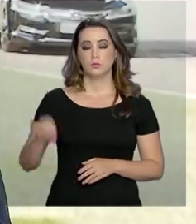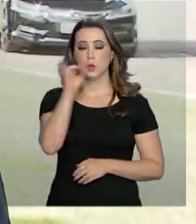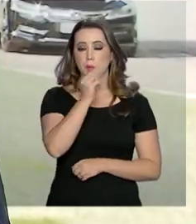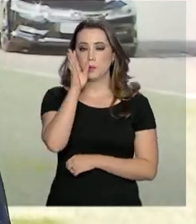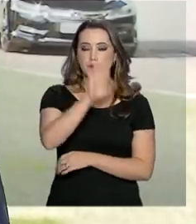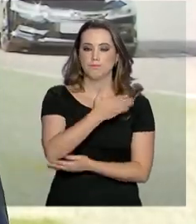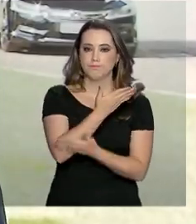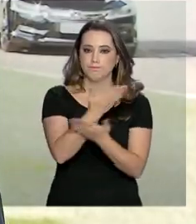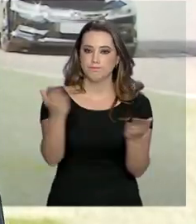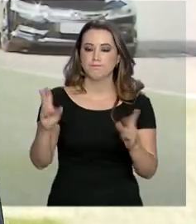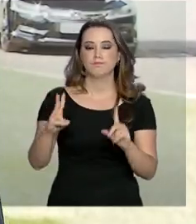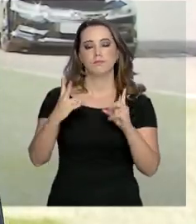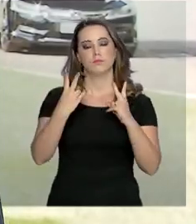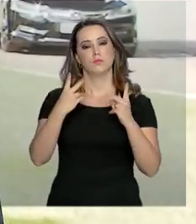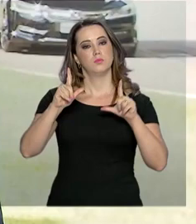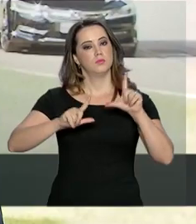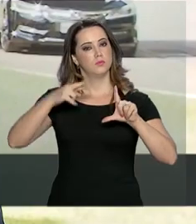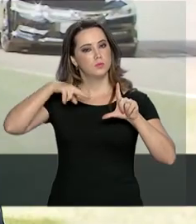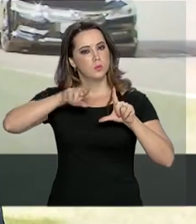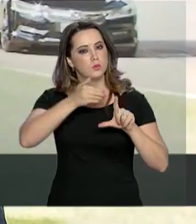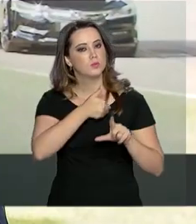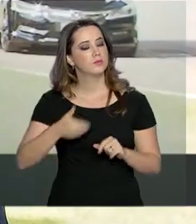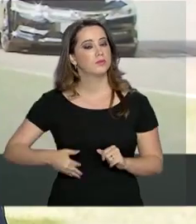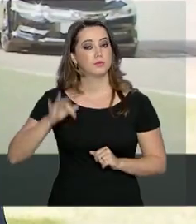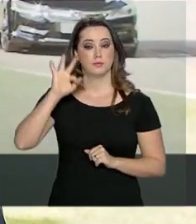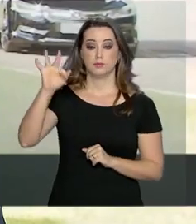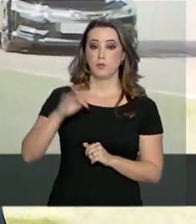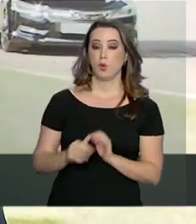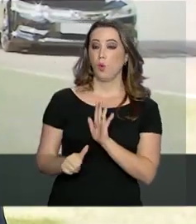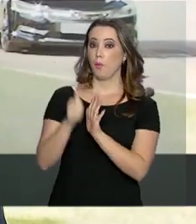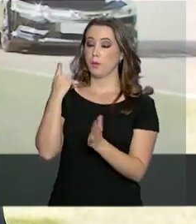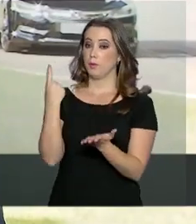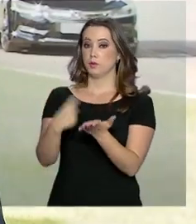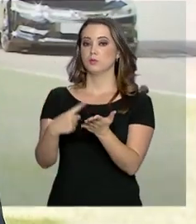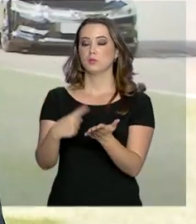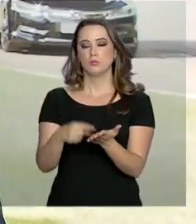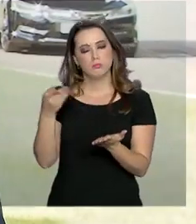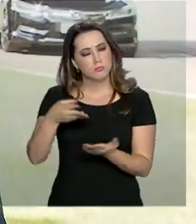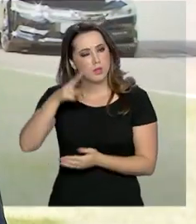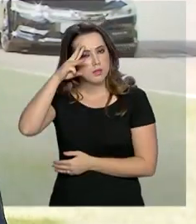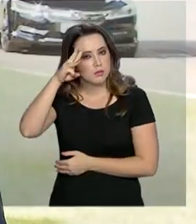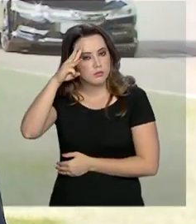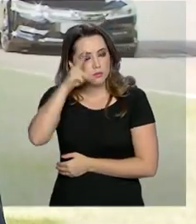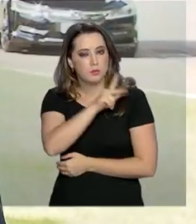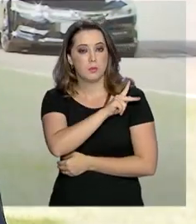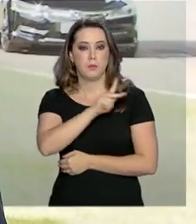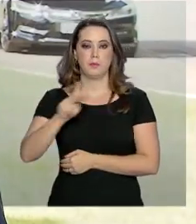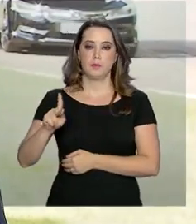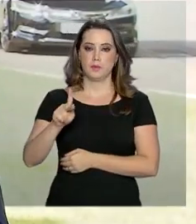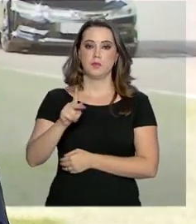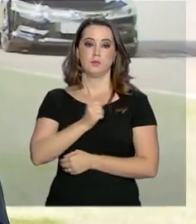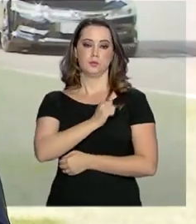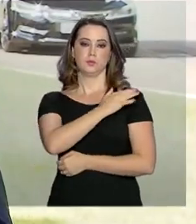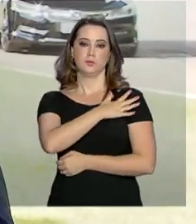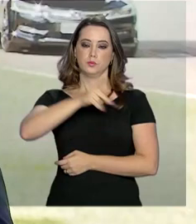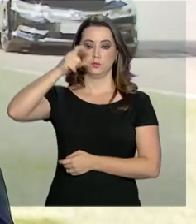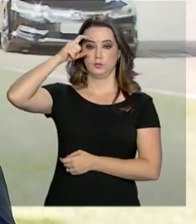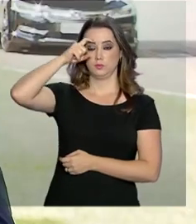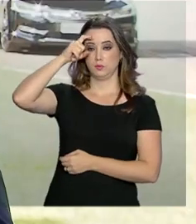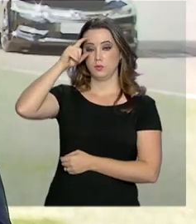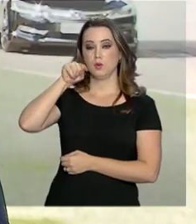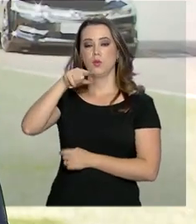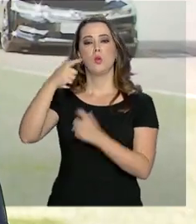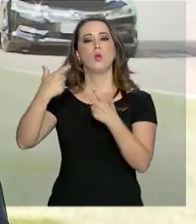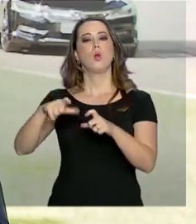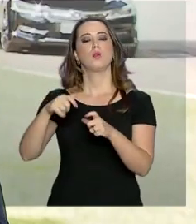Boa tarde para você que acompanha a NBR, a TV do Governo Federal. O primeiro compromisso nesta terça-feira do presidente em exercício, Hamilton Mourão, foi